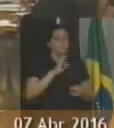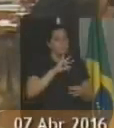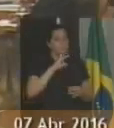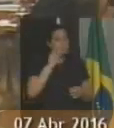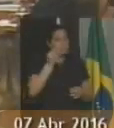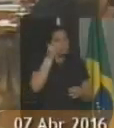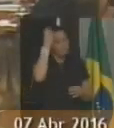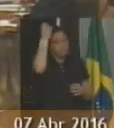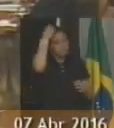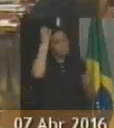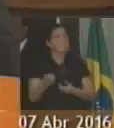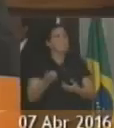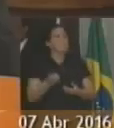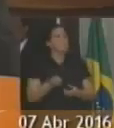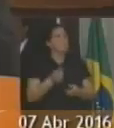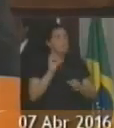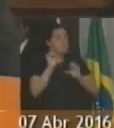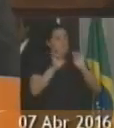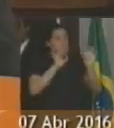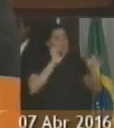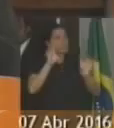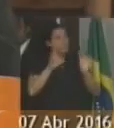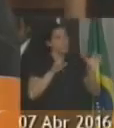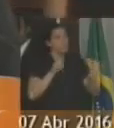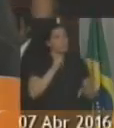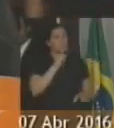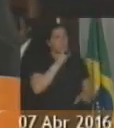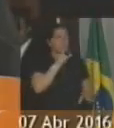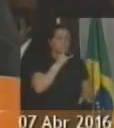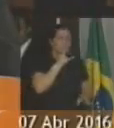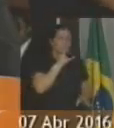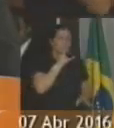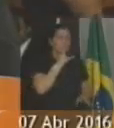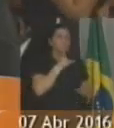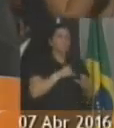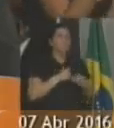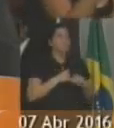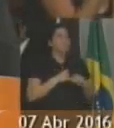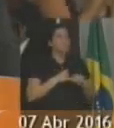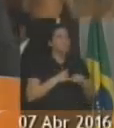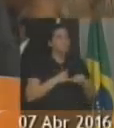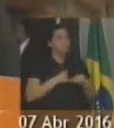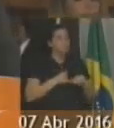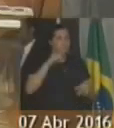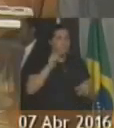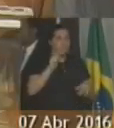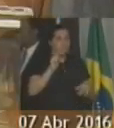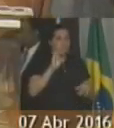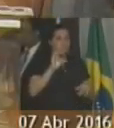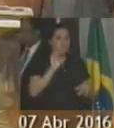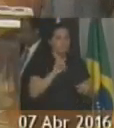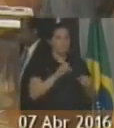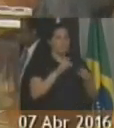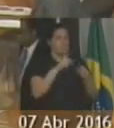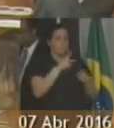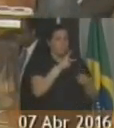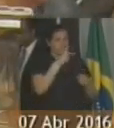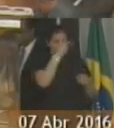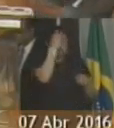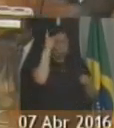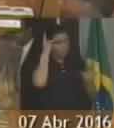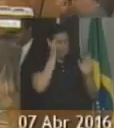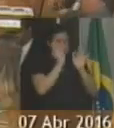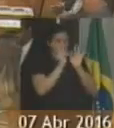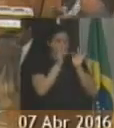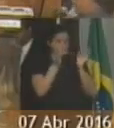Câmara Municipal entregou moção de aplauso para o pastor Marco Inácio Moreira, pelo serviço prestado à comunidade. A homenagem foi entregue pelo